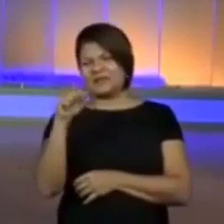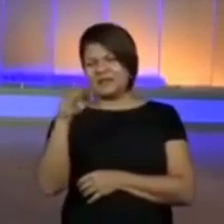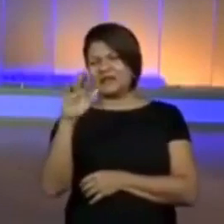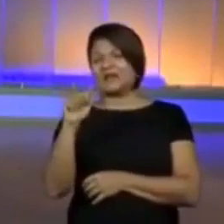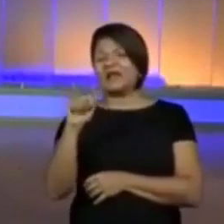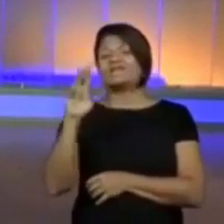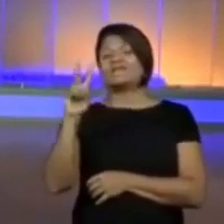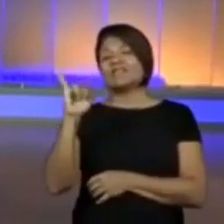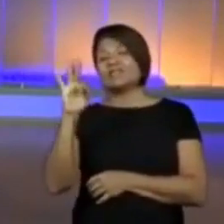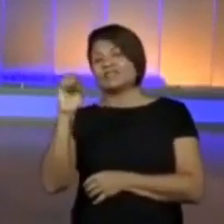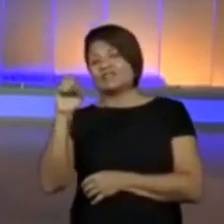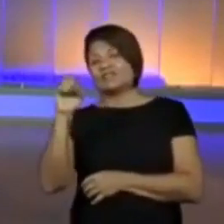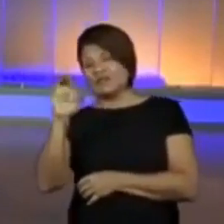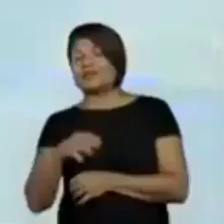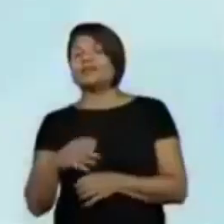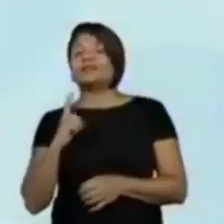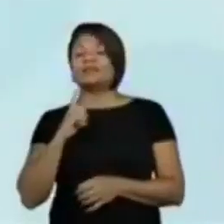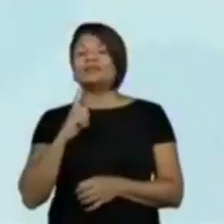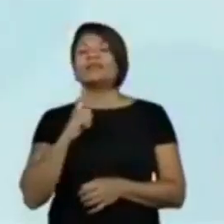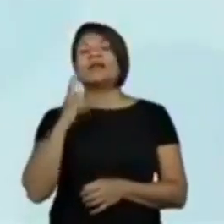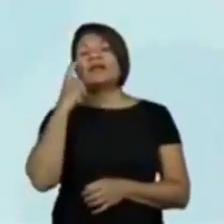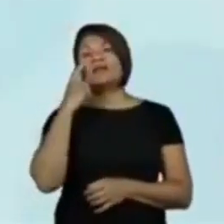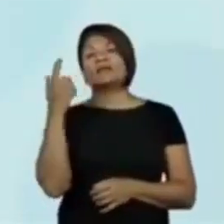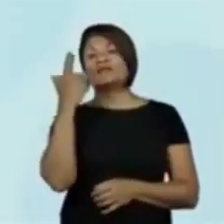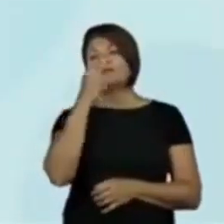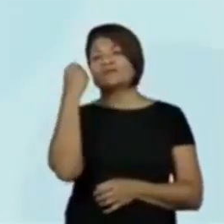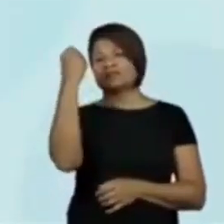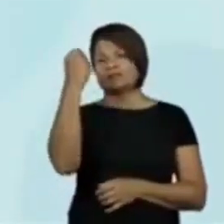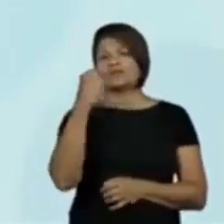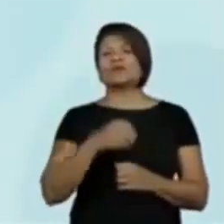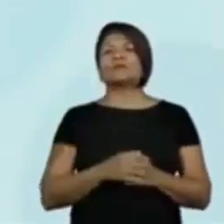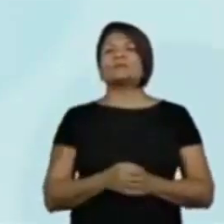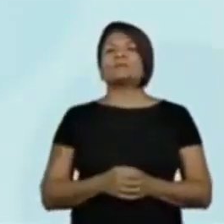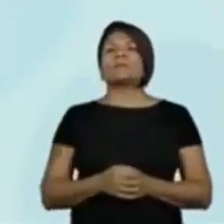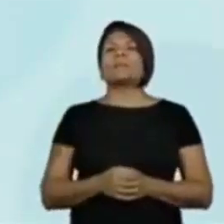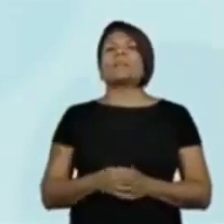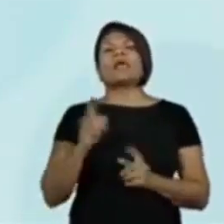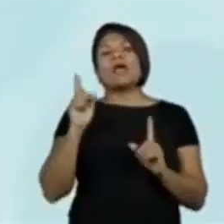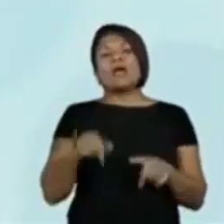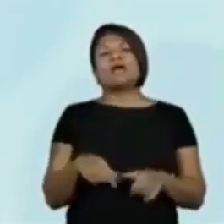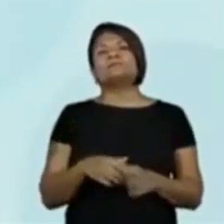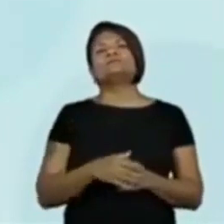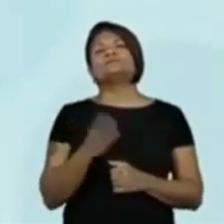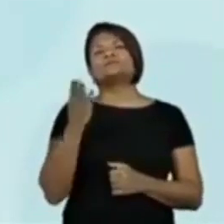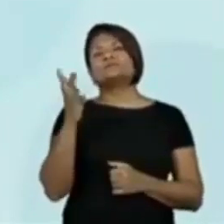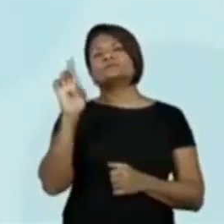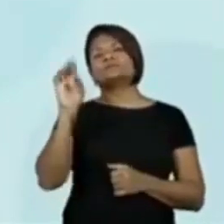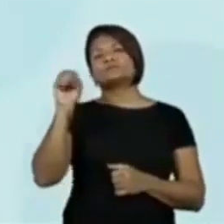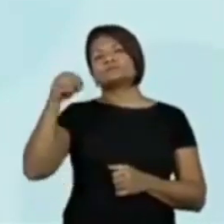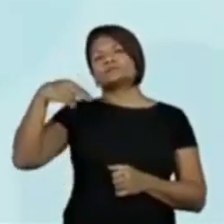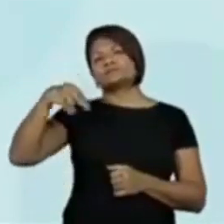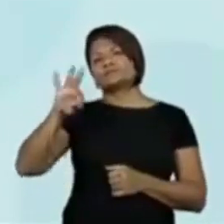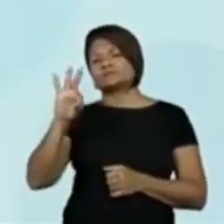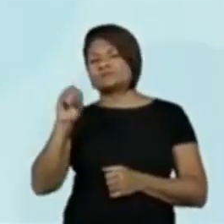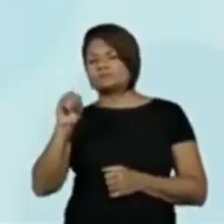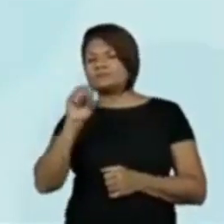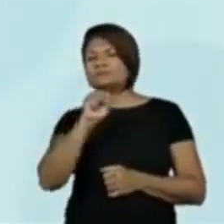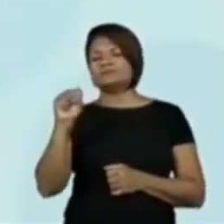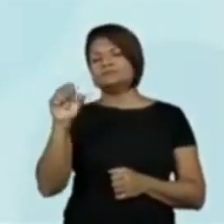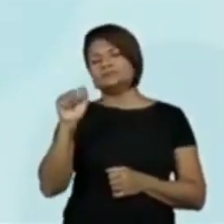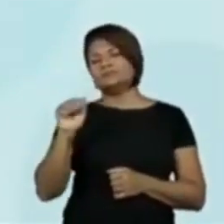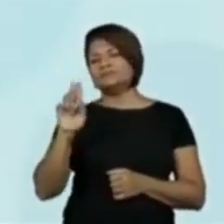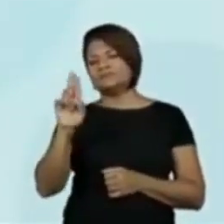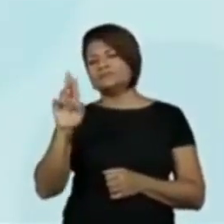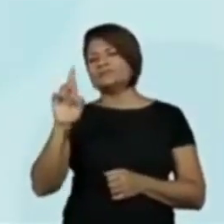Eles estão dizendo que o vencedor foi o brontossauro. Como eu sei disso? Eu vou olhar aqui nos meus